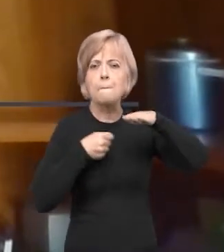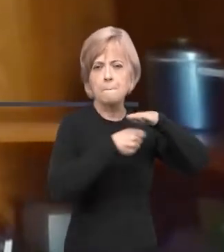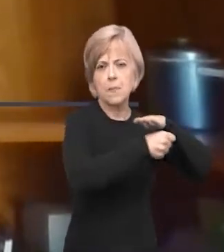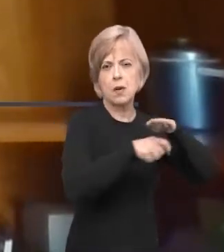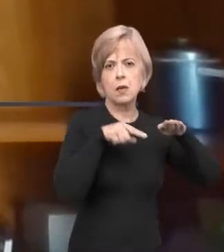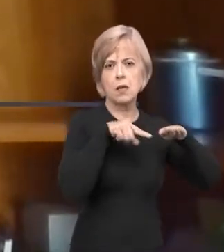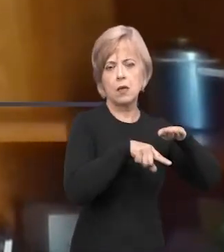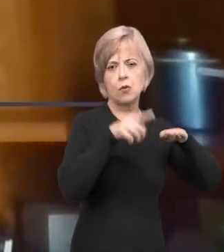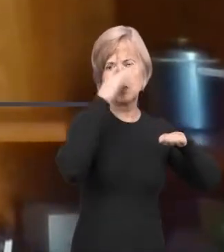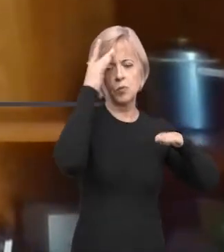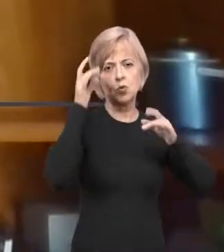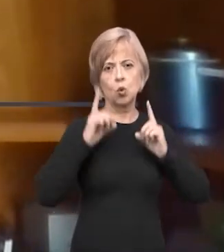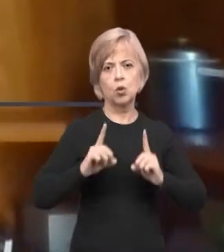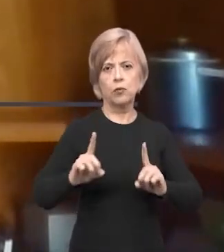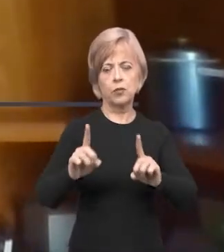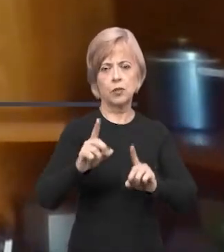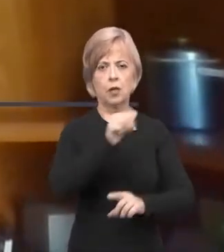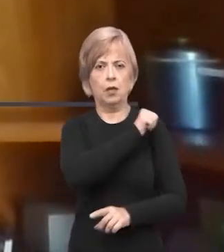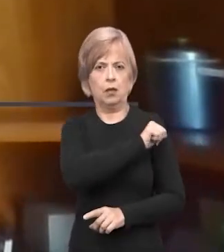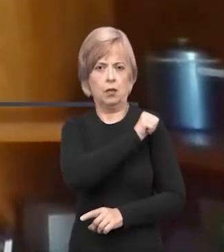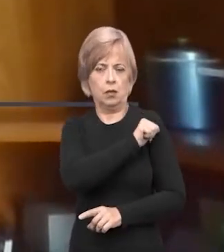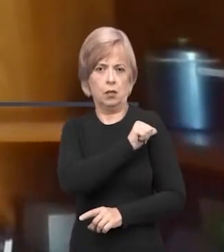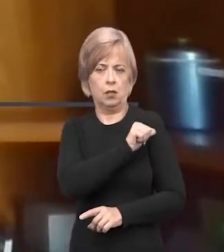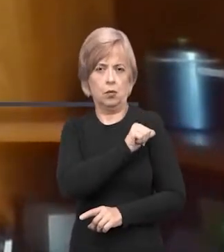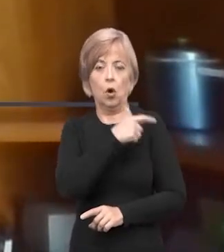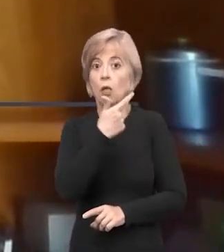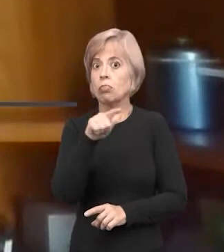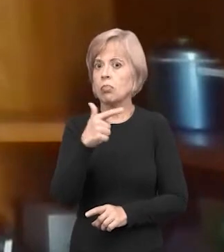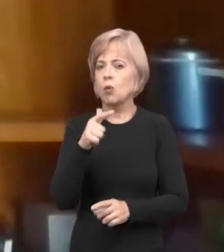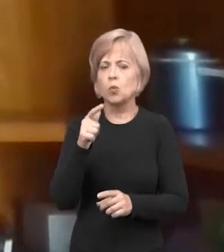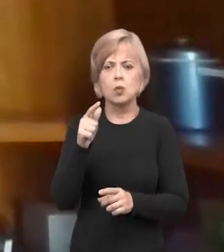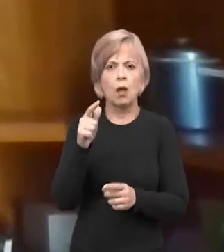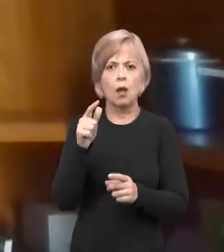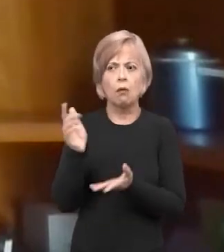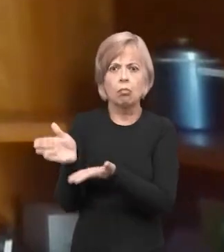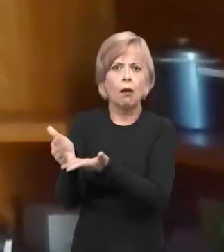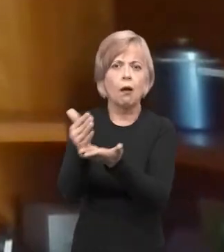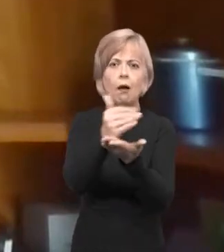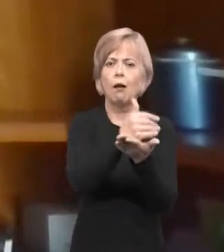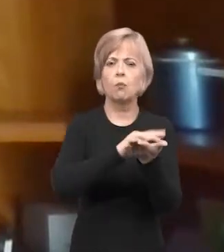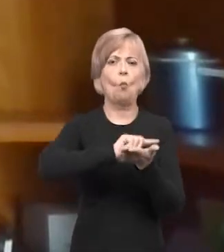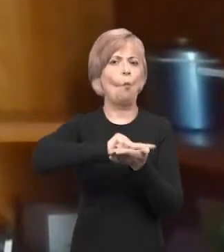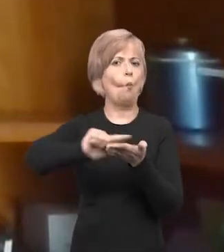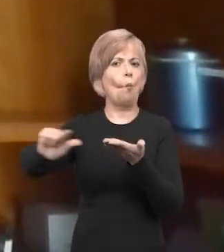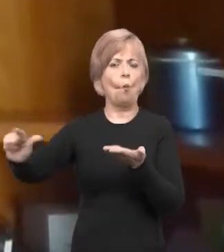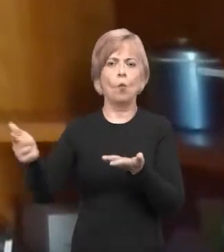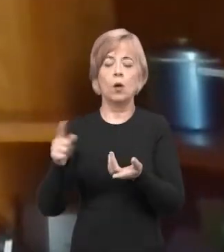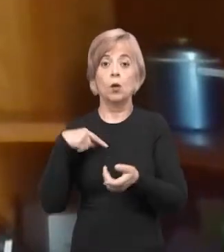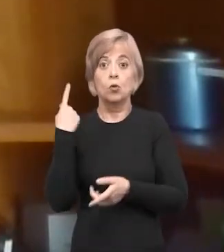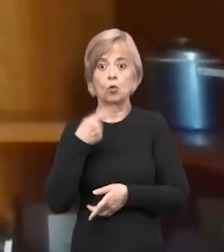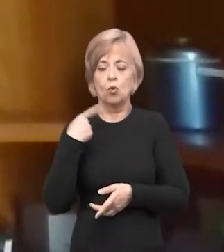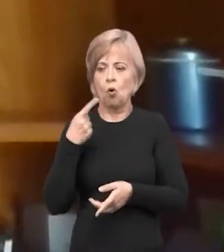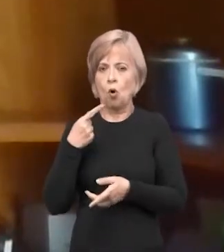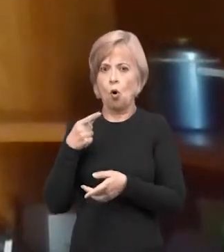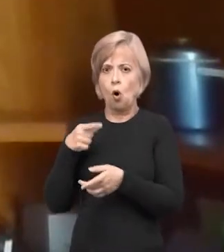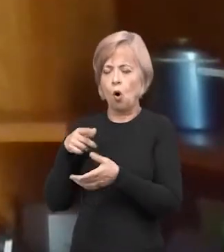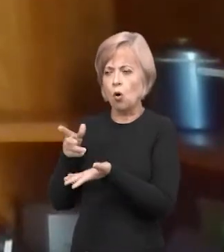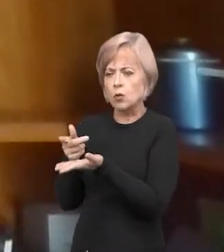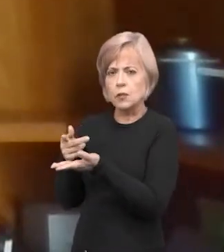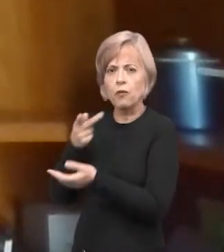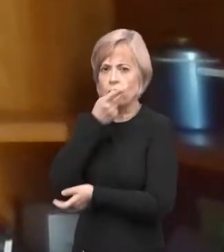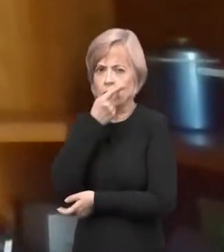com deficiência existentes no estado do Rio de Janeiro. Não havia nenhuma base de dados com esse levantamento. Nós oficiamos os